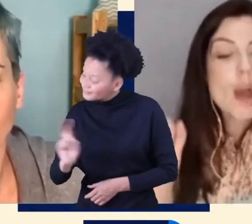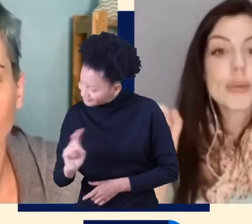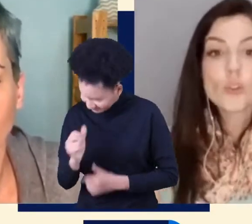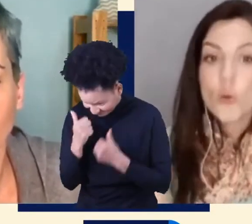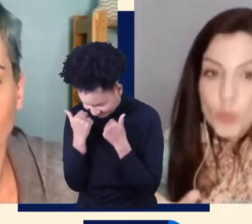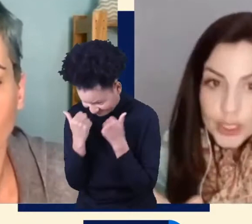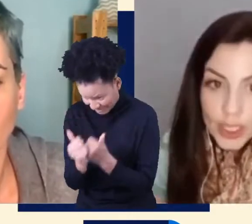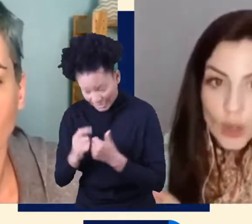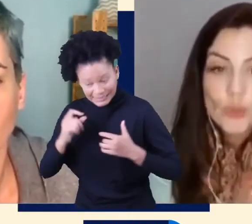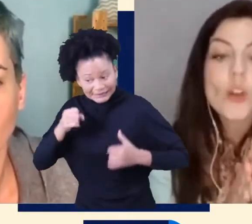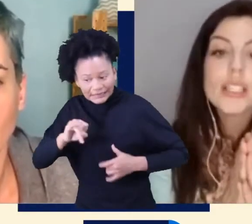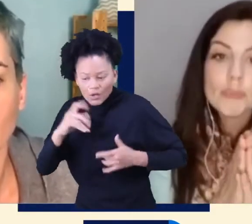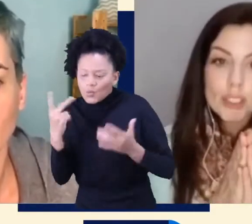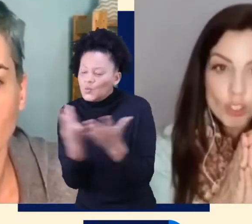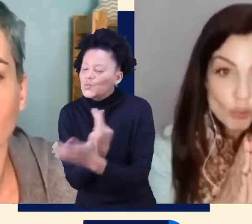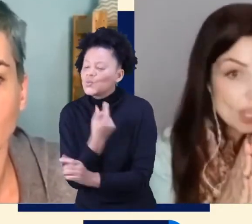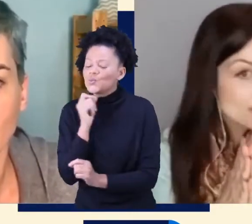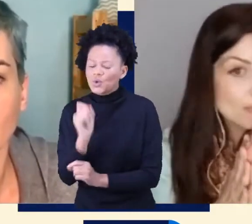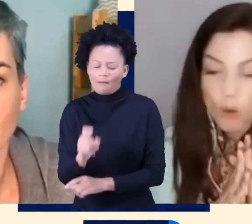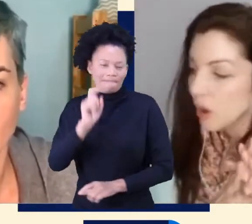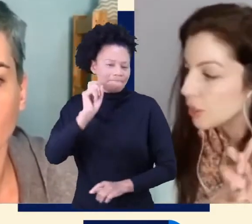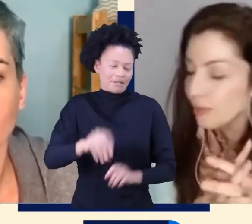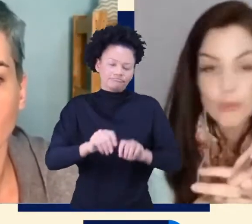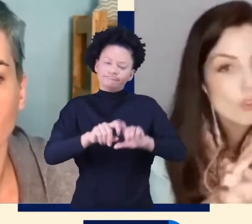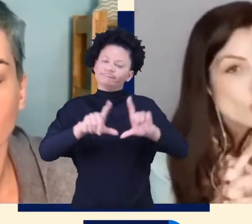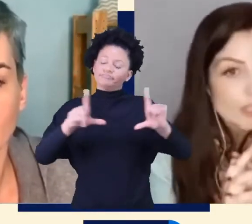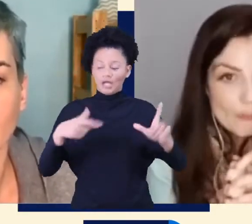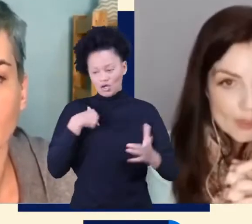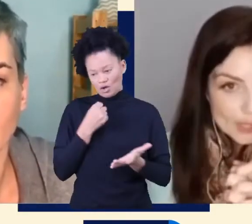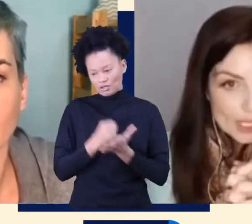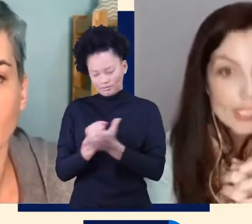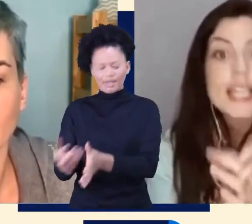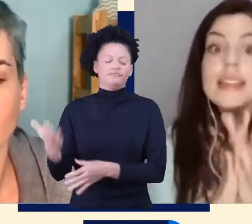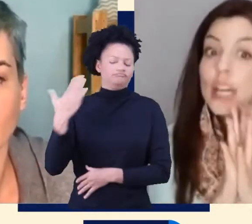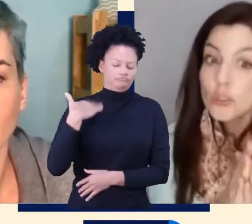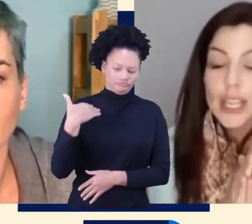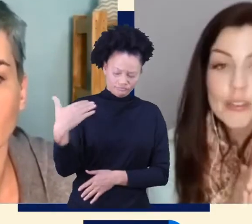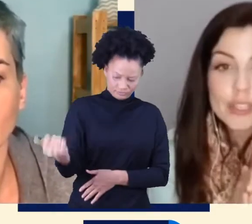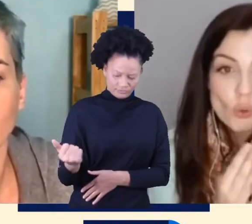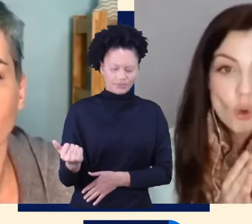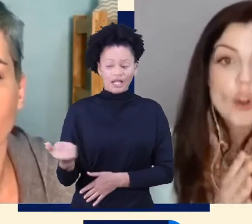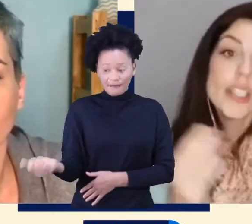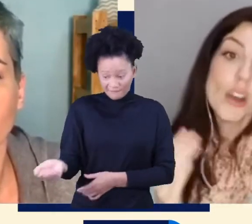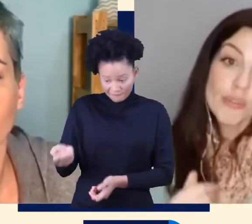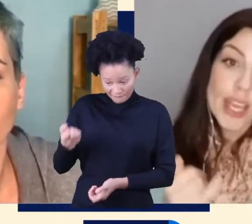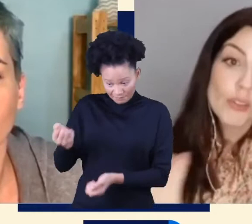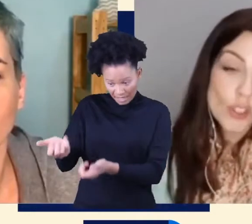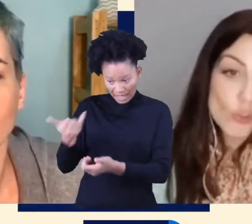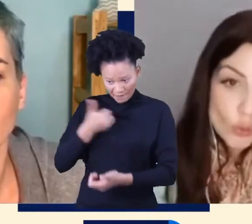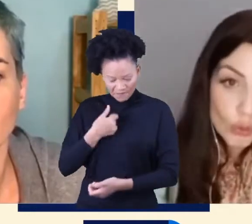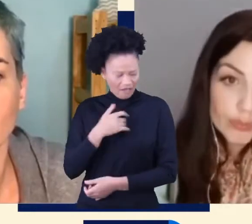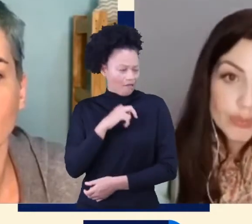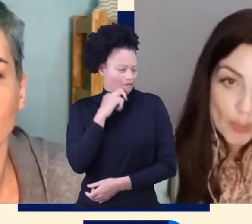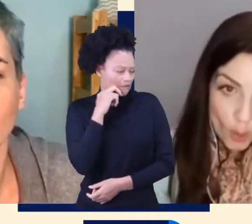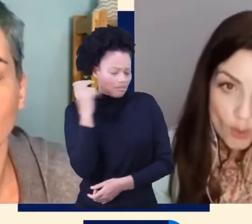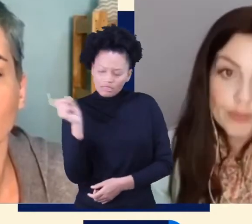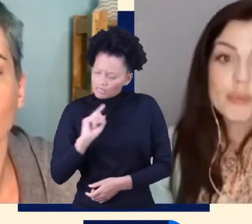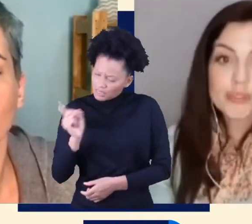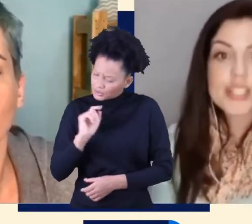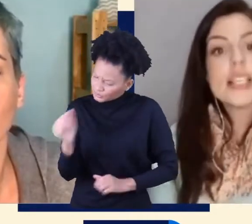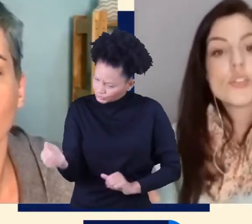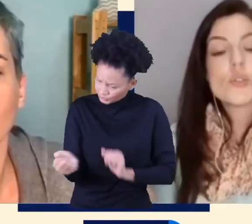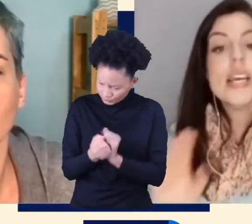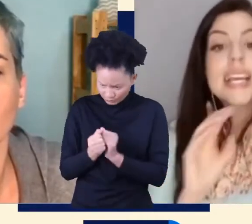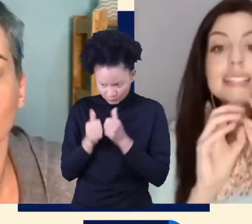acontecer, apertou um botão, eu tô aqui para te ajudar. Você pode contar para mim, não tenha vergonha e eu venho e te ajudo, tá bom?